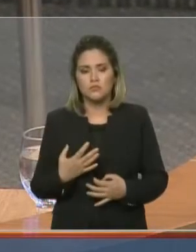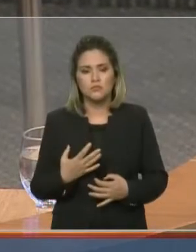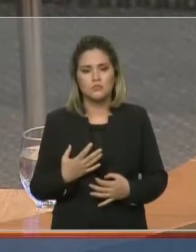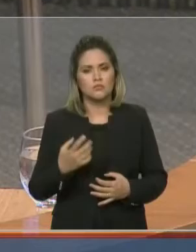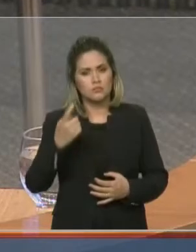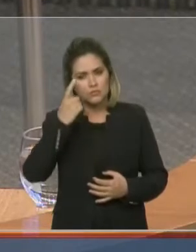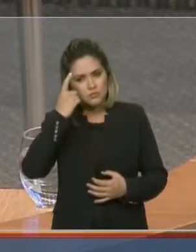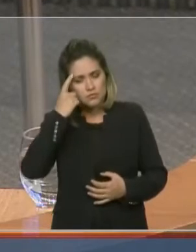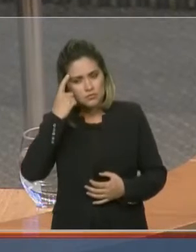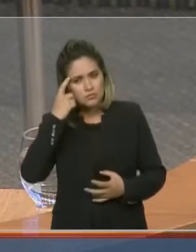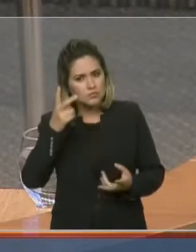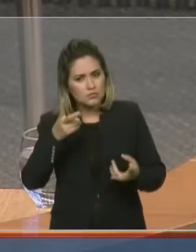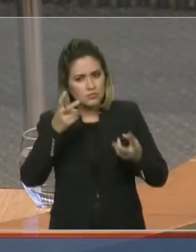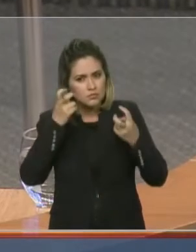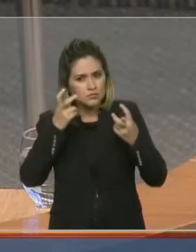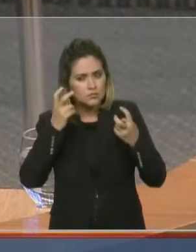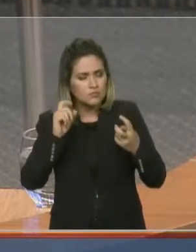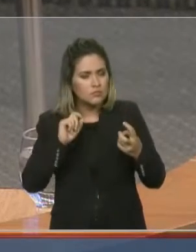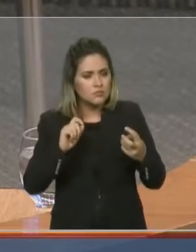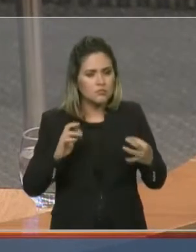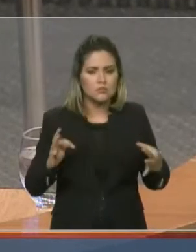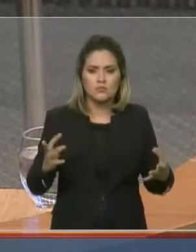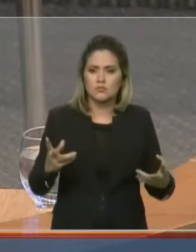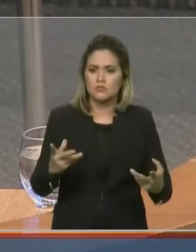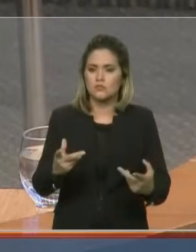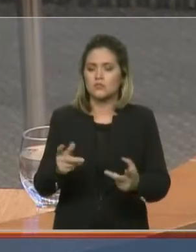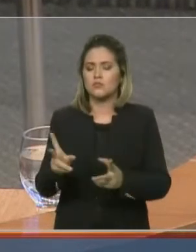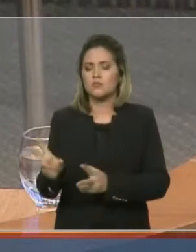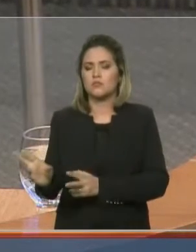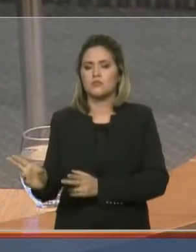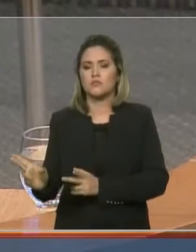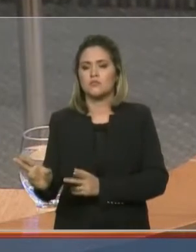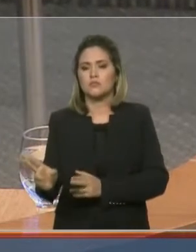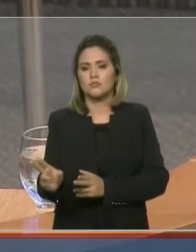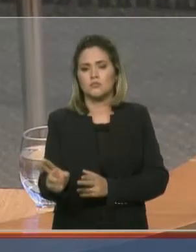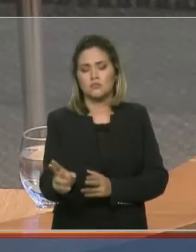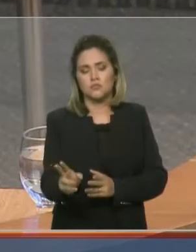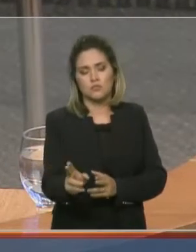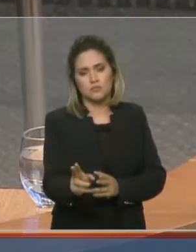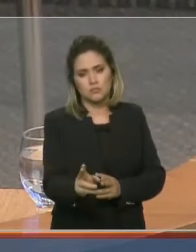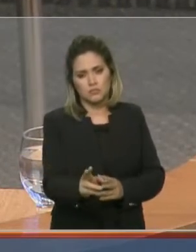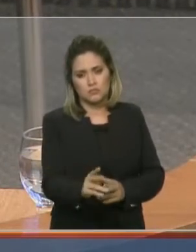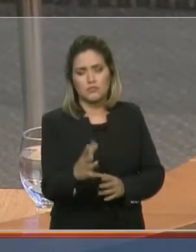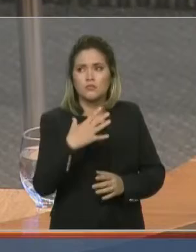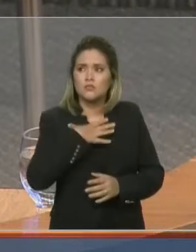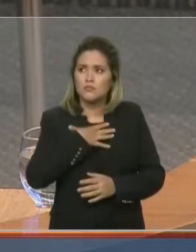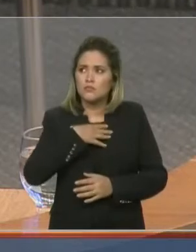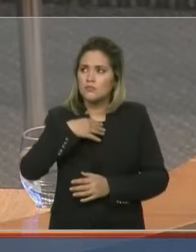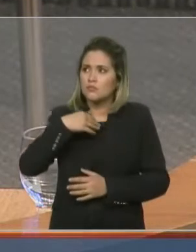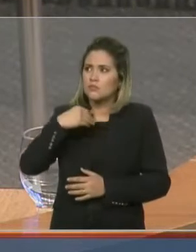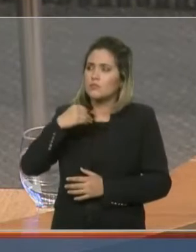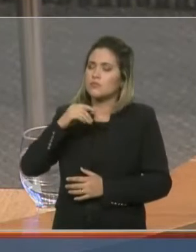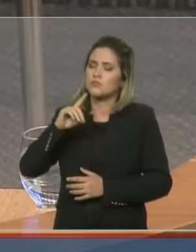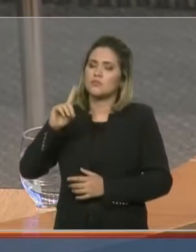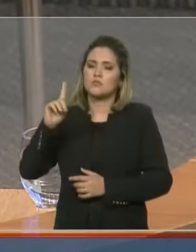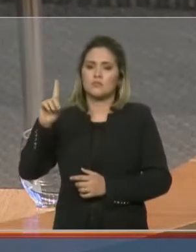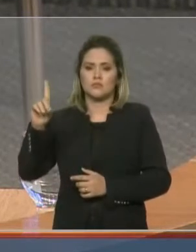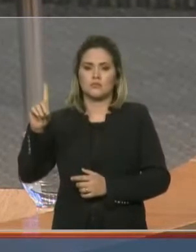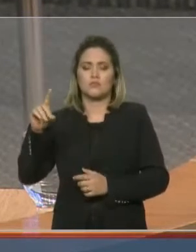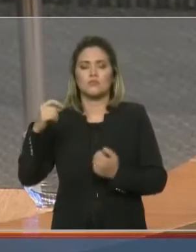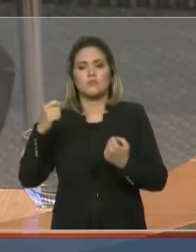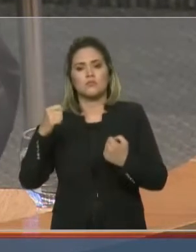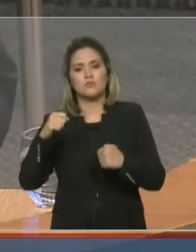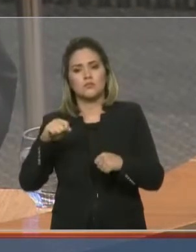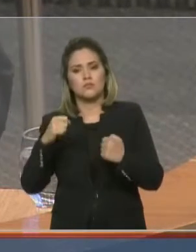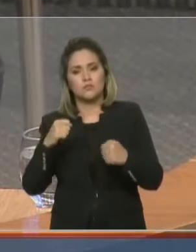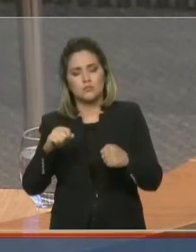a perceber que todos somos filhos e filhas de Deus e, portanto, devemos olhar o